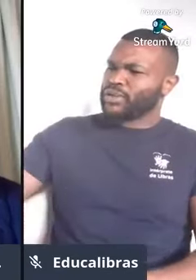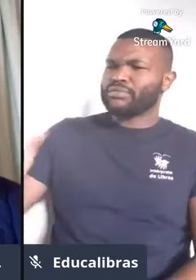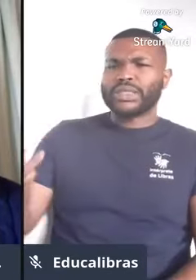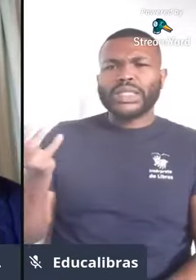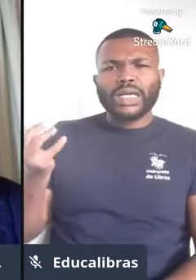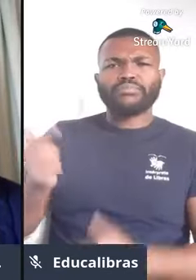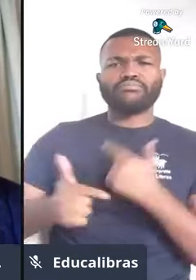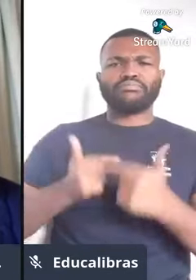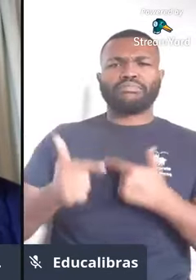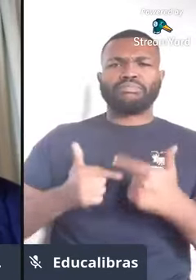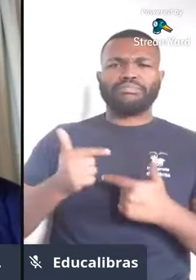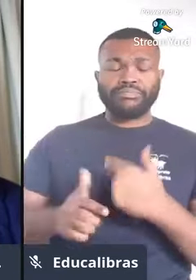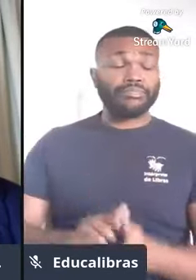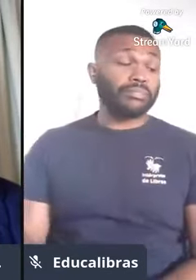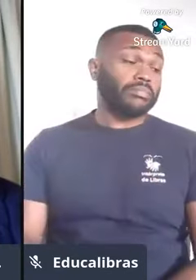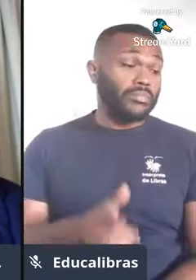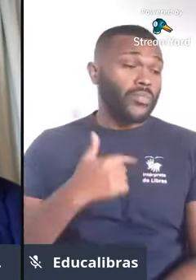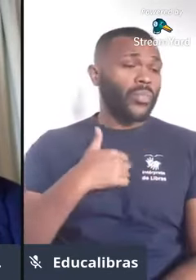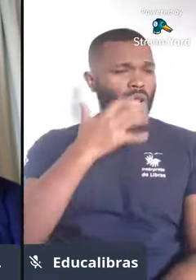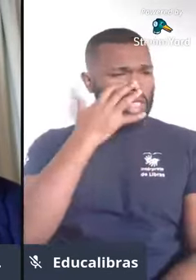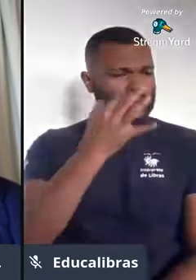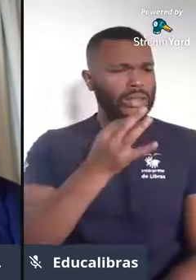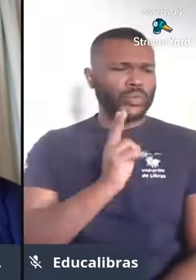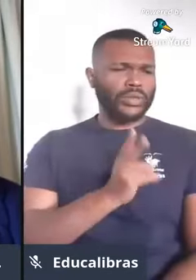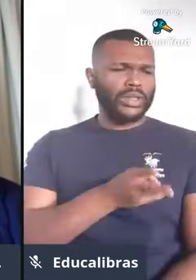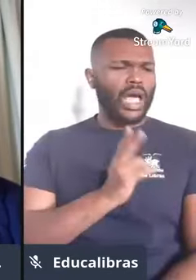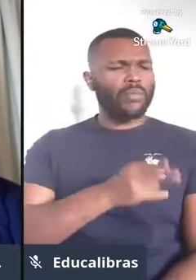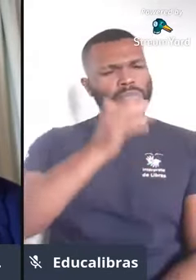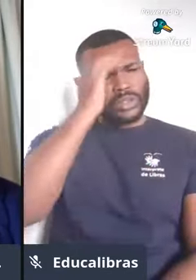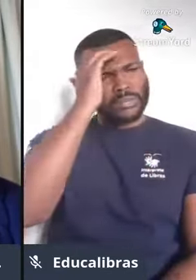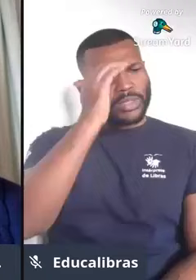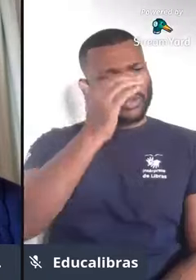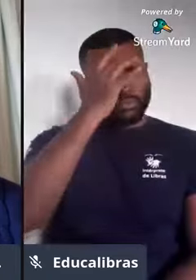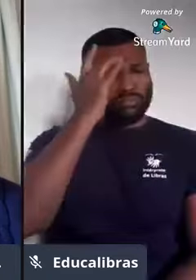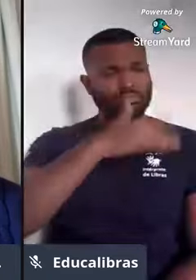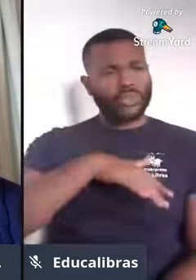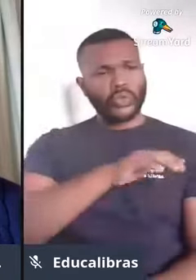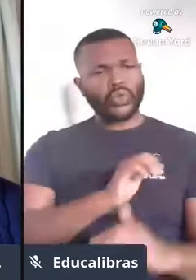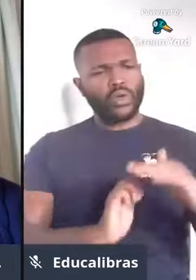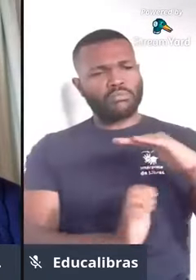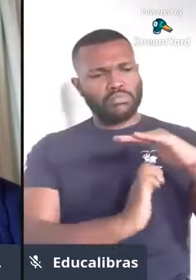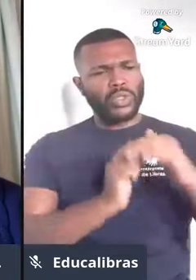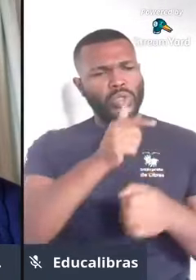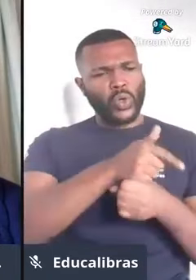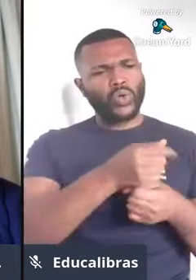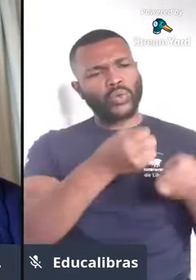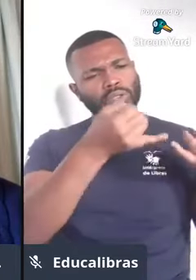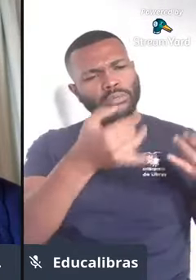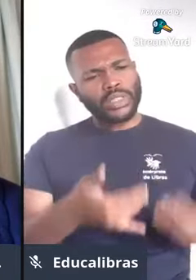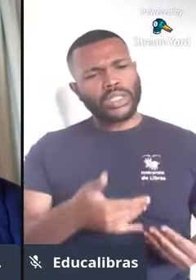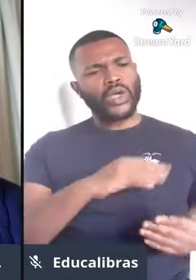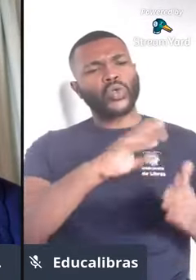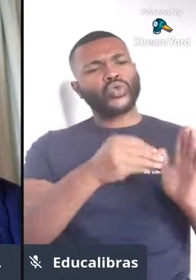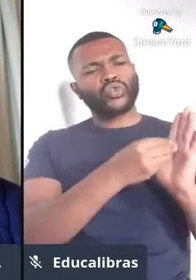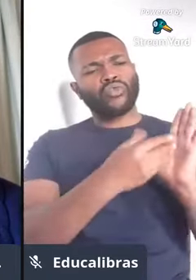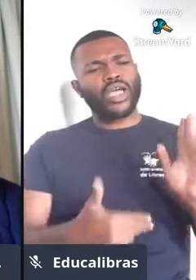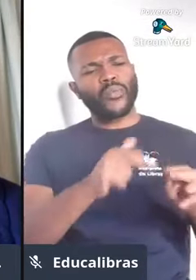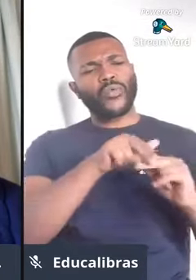Eu sempre ouço com muita atenção e respeito aos argumentos que nos são apresentados na tentativa de justificar o não cumprimento da